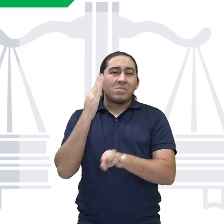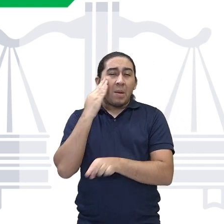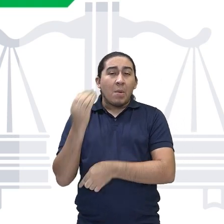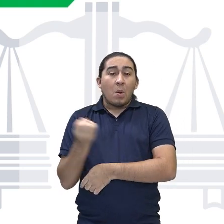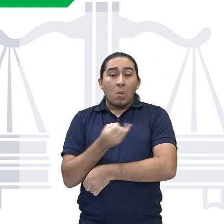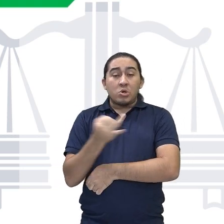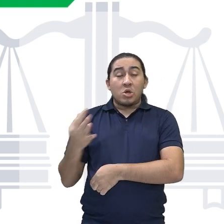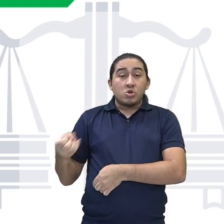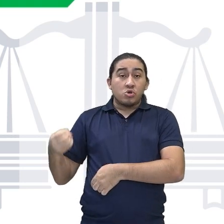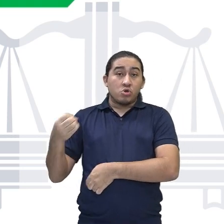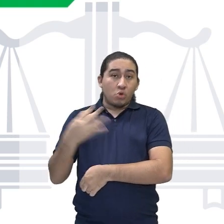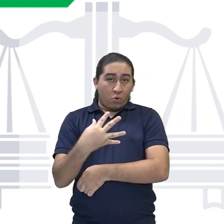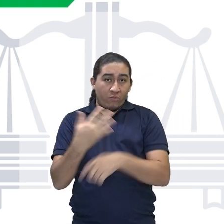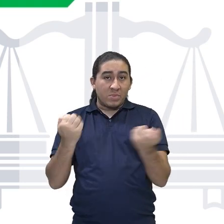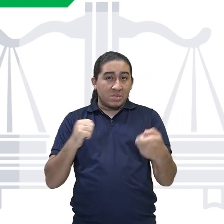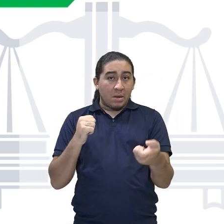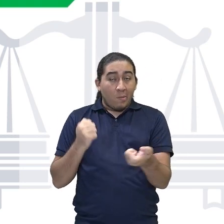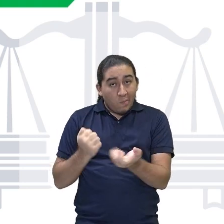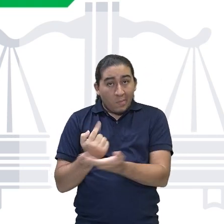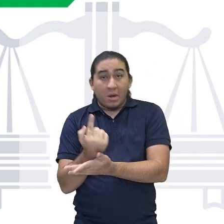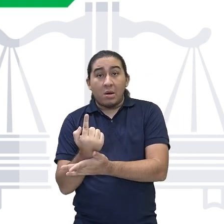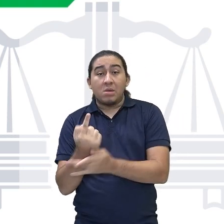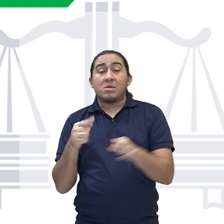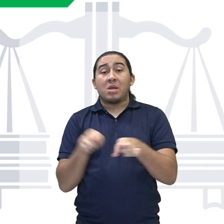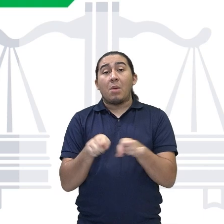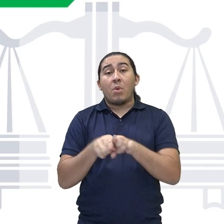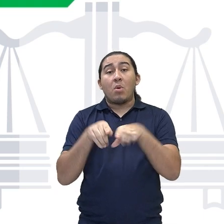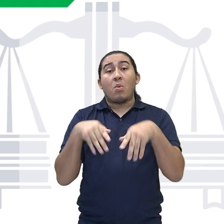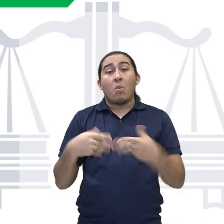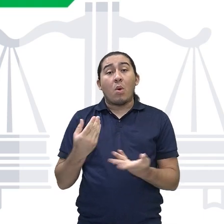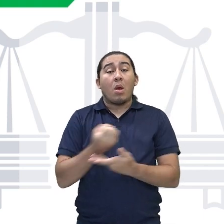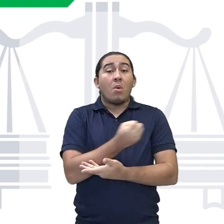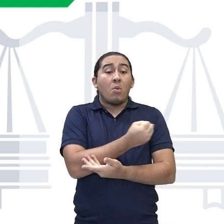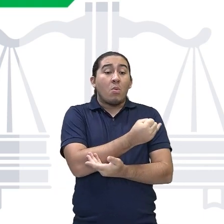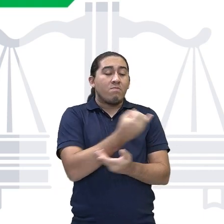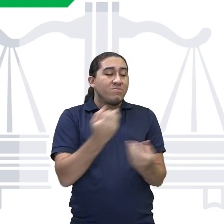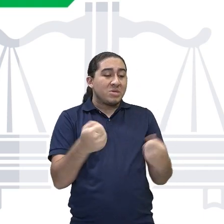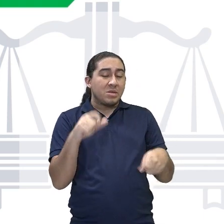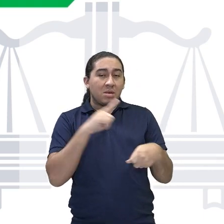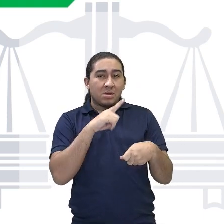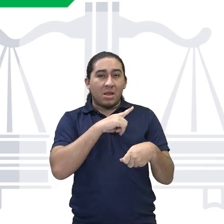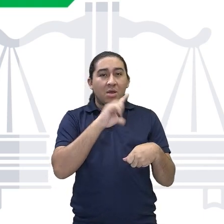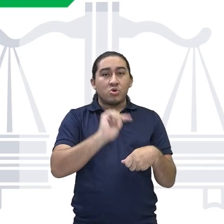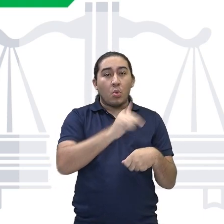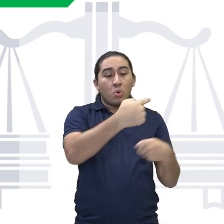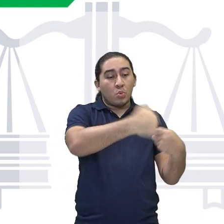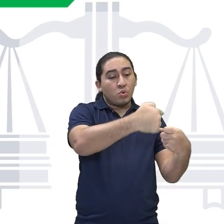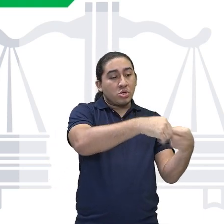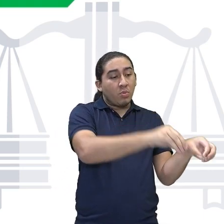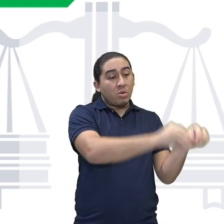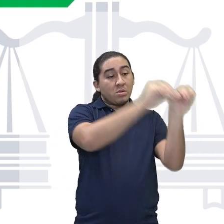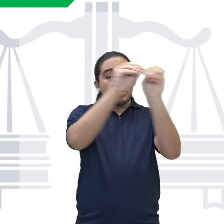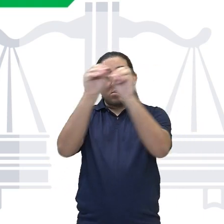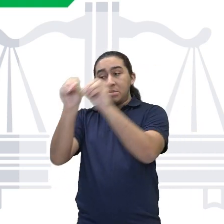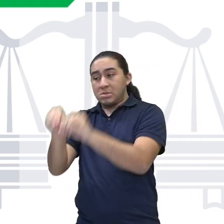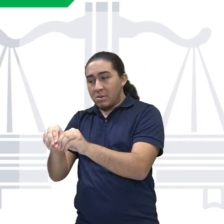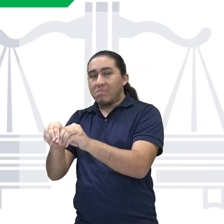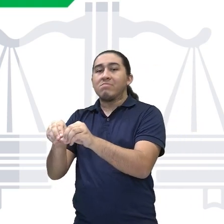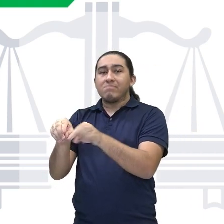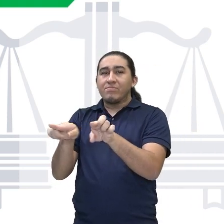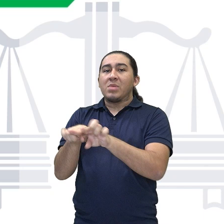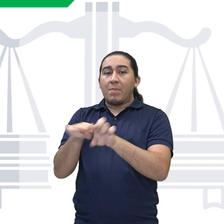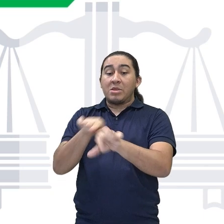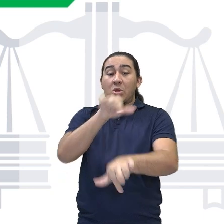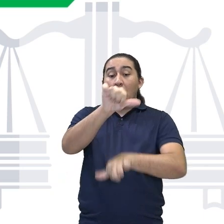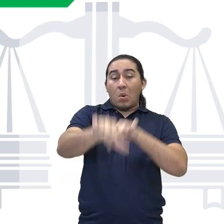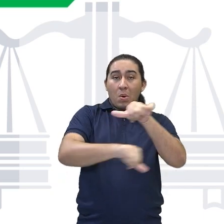vai ter que botar no parque, quanto a gente vai ter que fazer todos os movimentos para que saia de um lugar ao outro o nosso chamado remanejo, que a gente